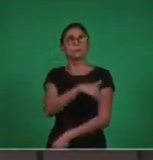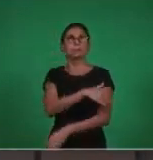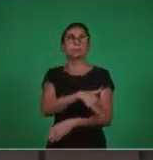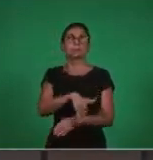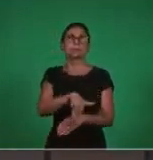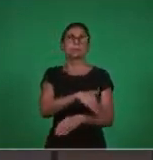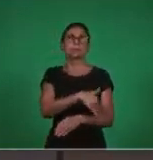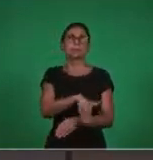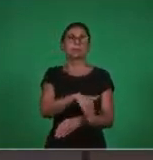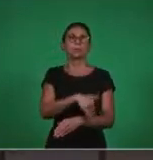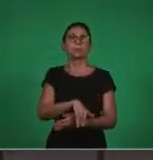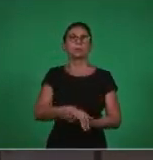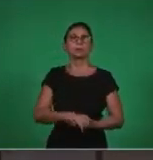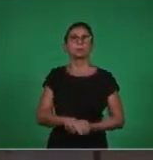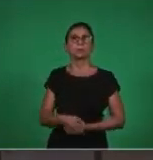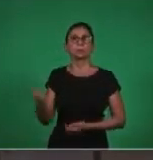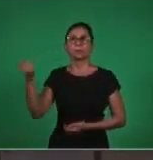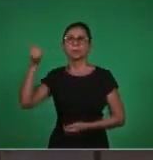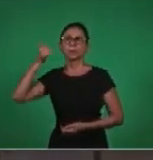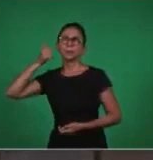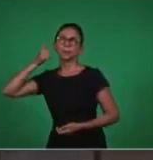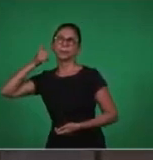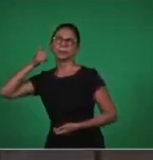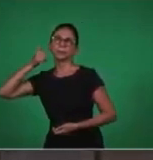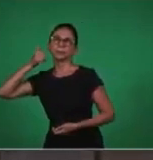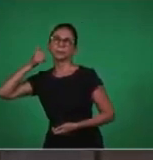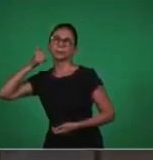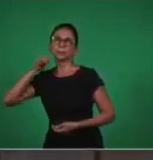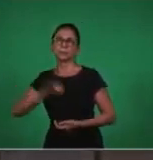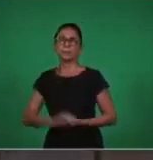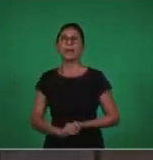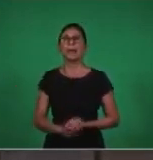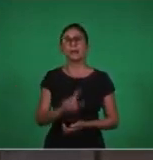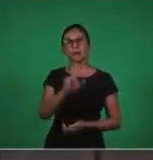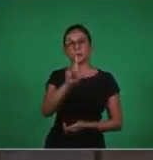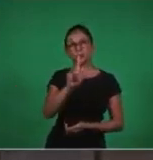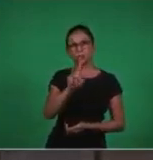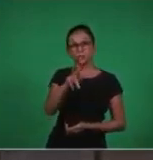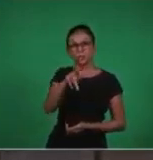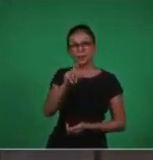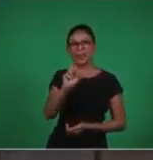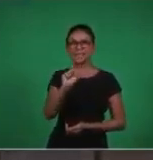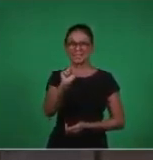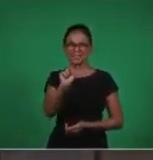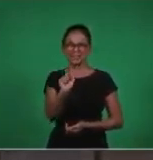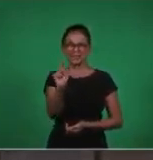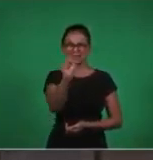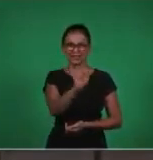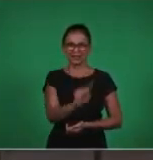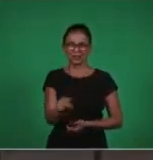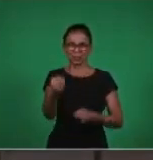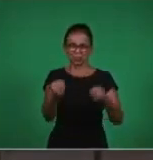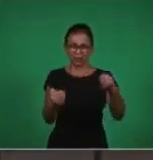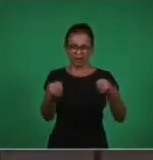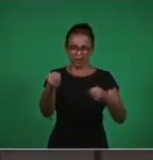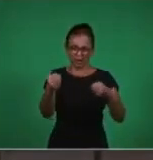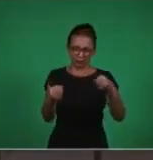à direita, a 100 metros você dobra à esquerda. Aí você olha o